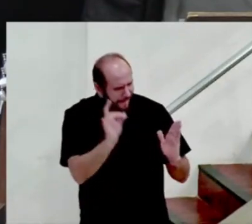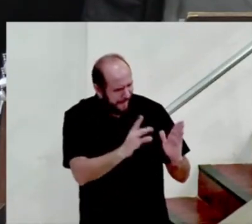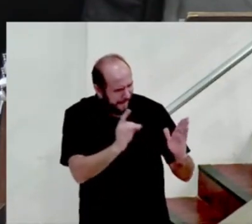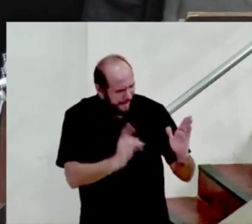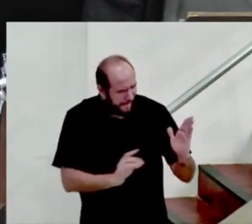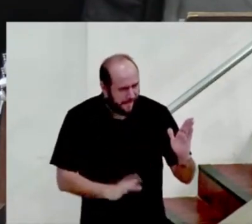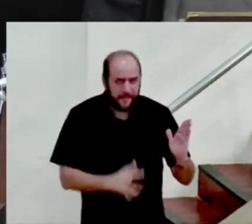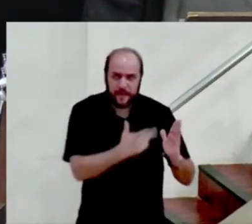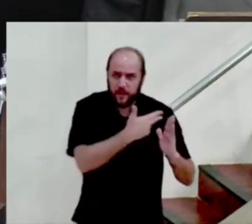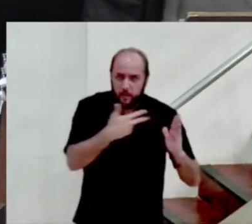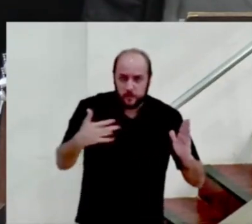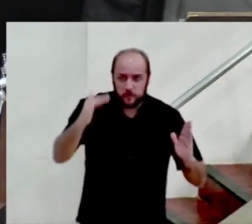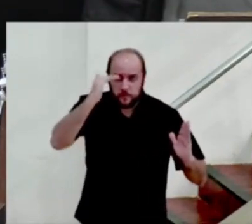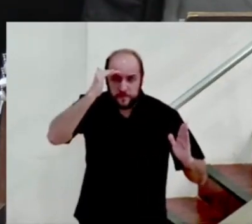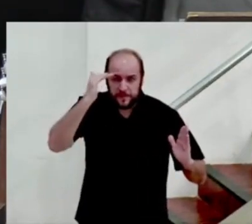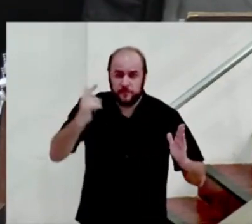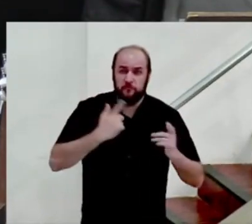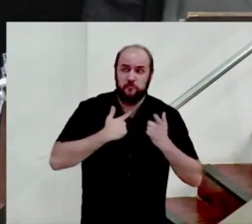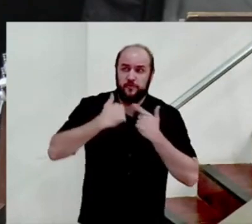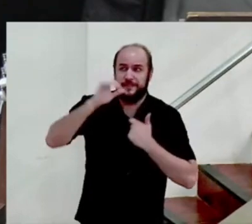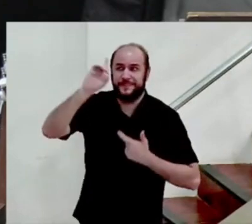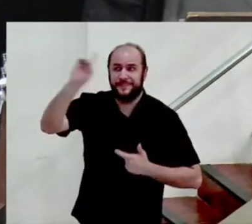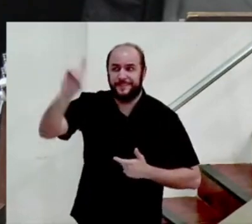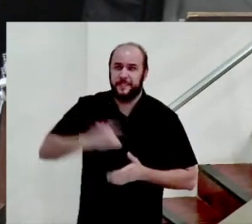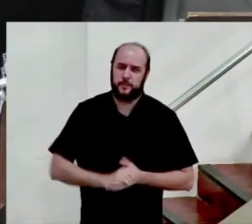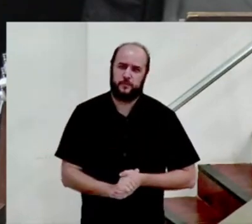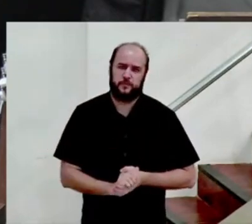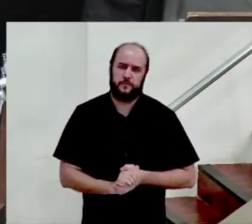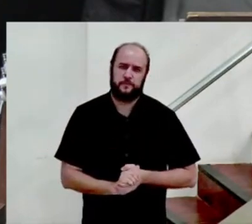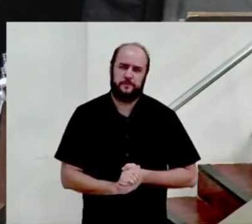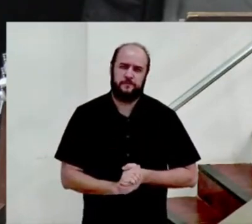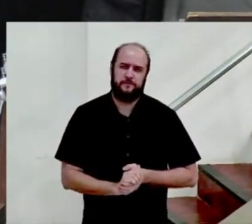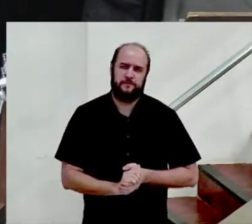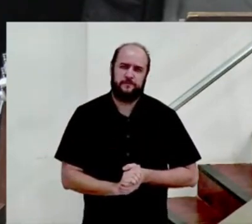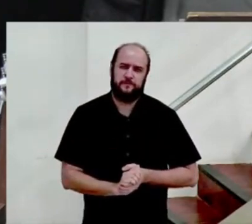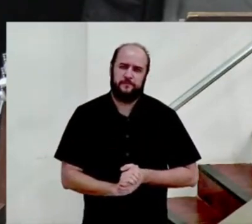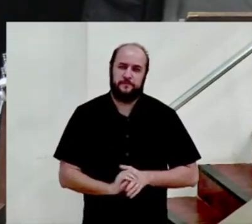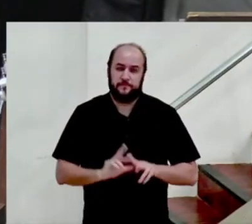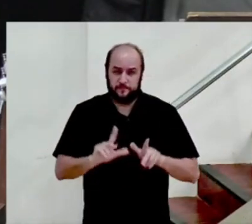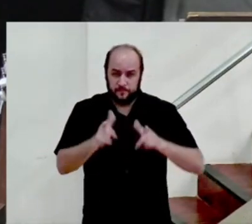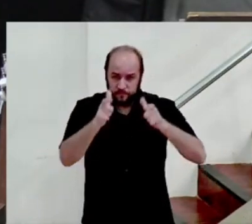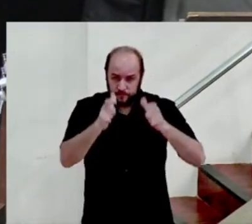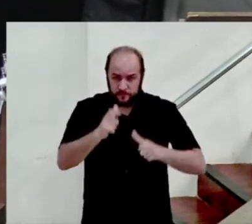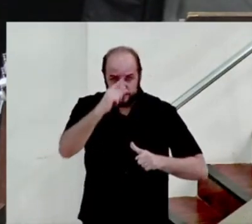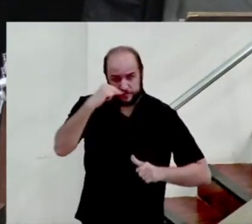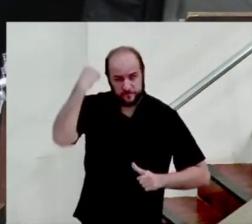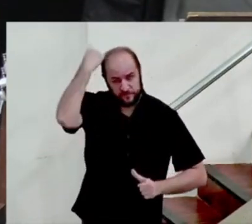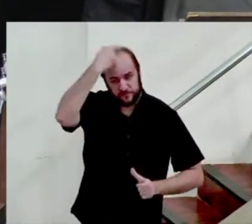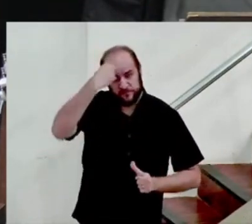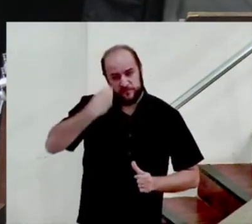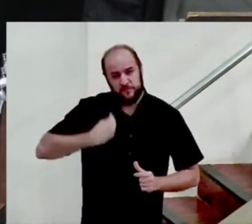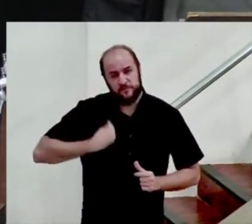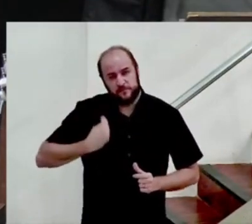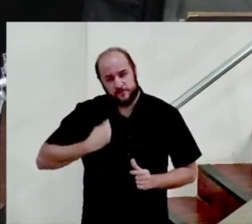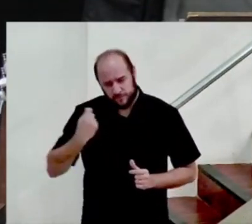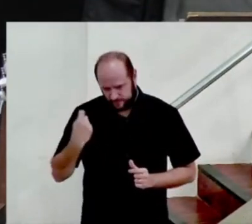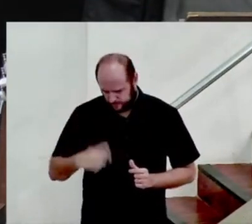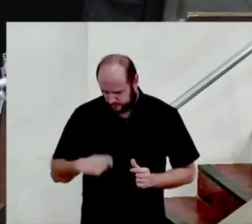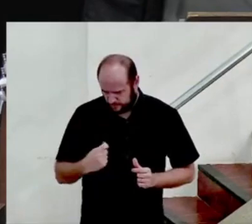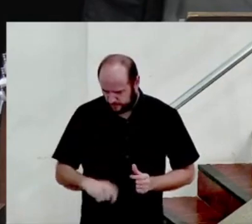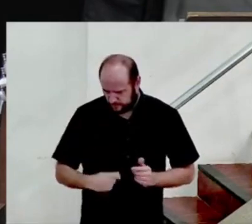cumpria era de acordo com a vontade de Deus. Como um santuário, nossa vida tem que caminhar para